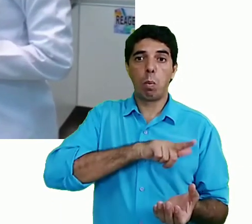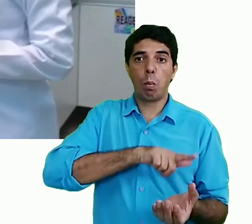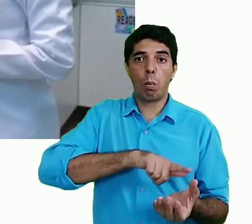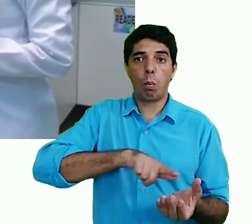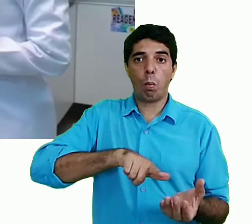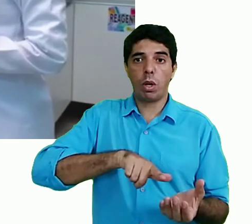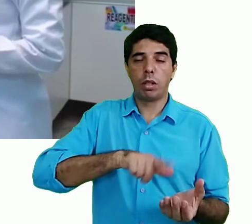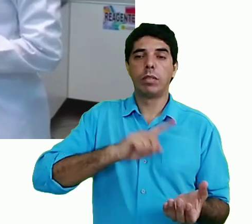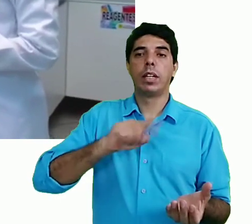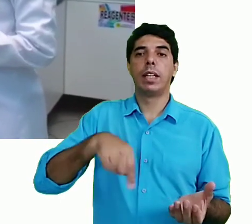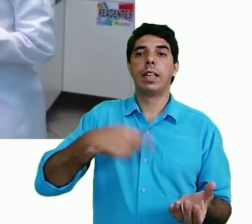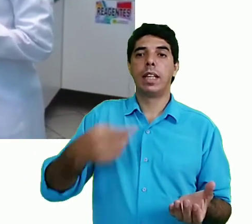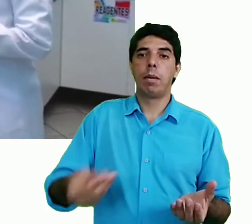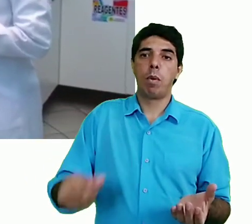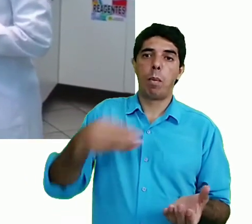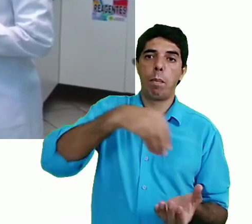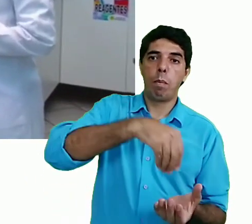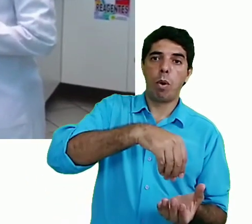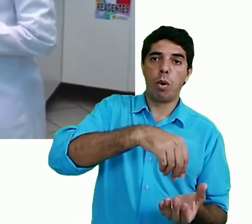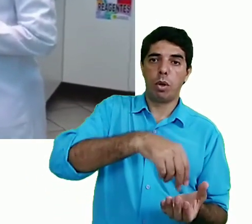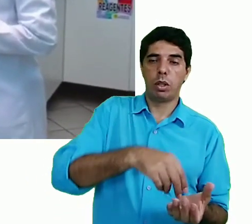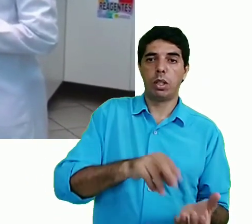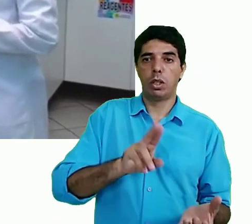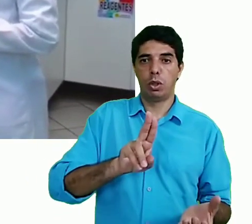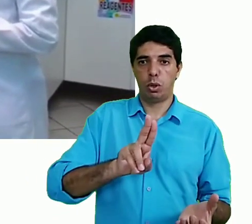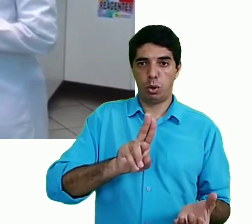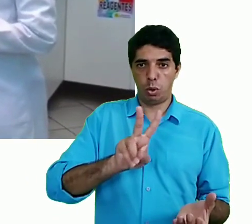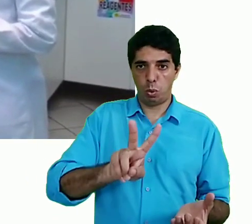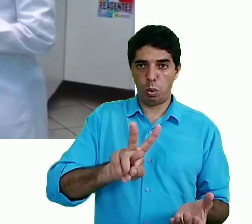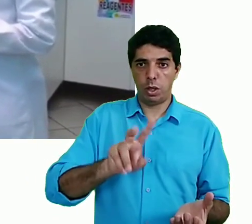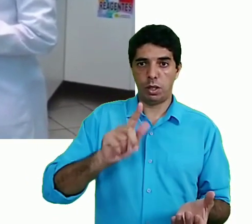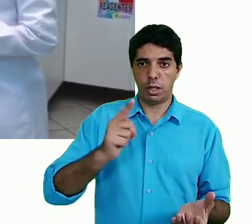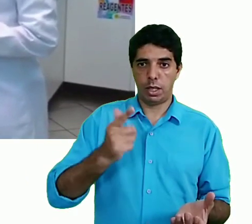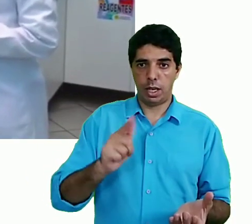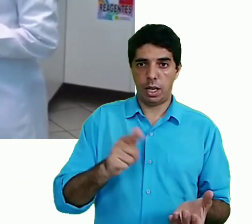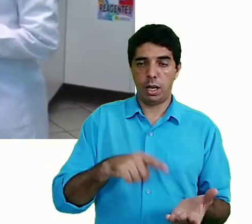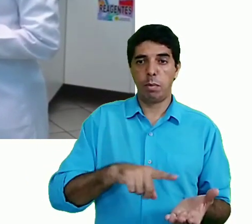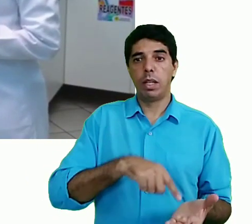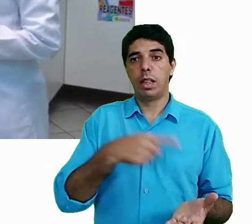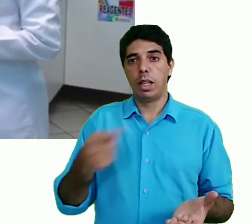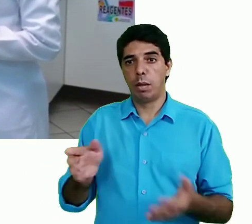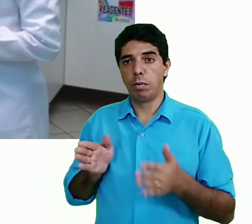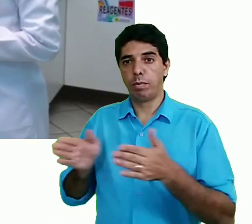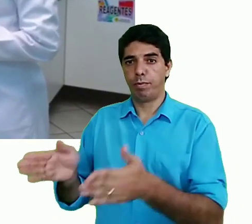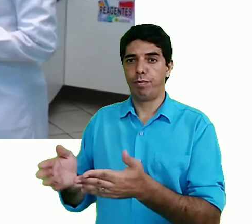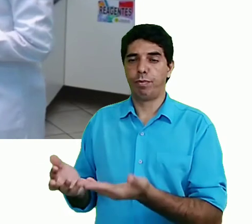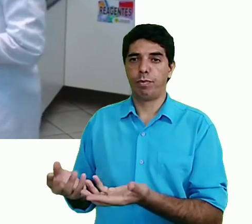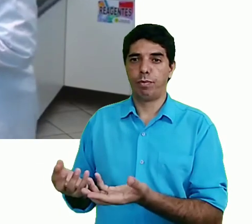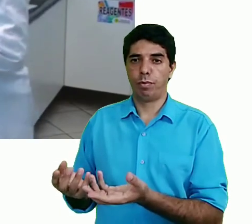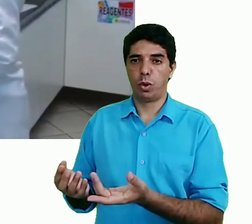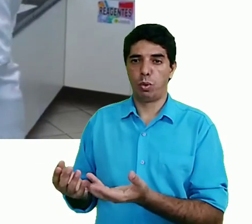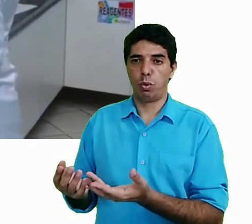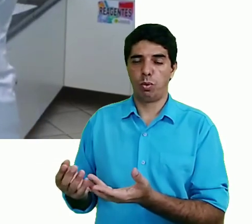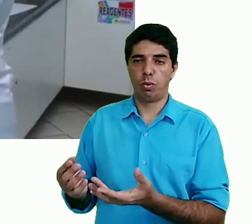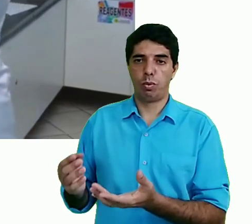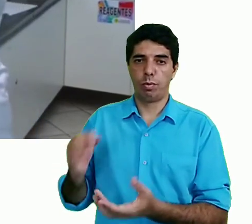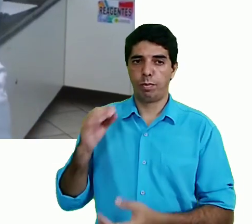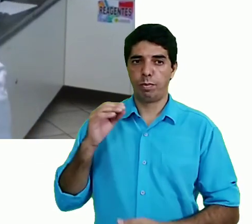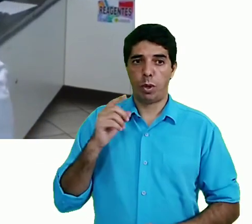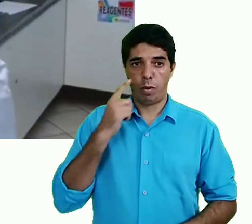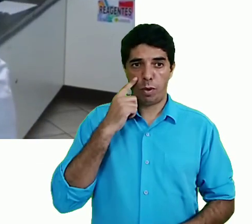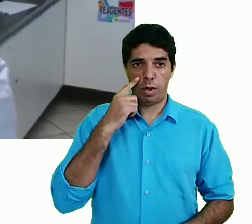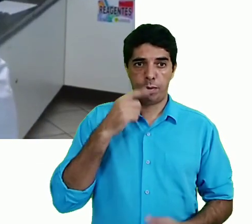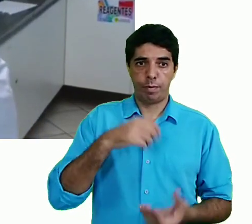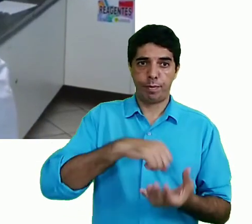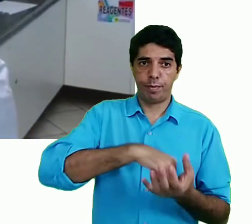na balança, para depois novamente levar para a estufa para verificar o teor de umidade dessa matéria-prima. Então, nós temos aqui